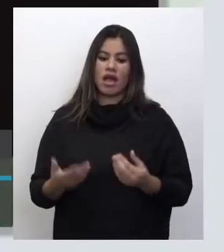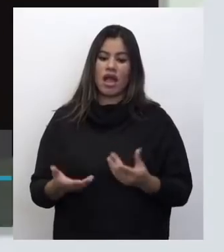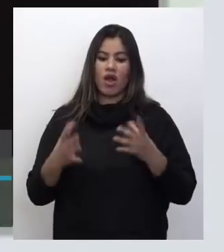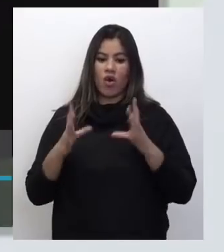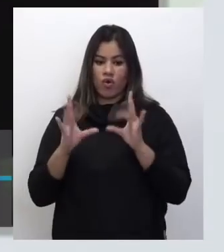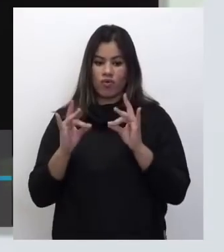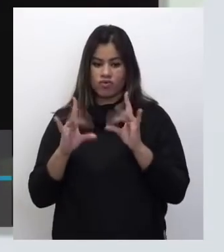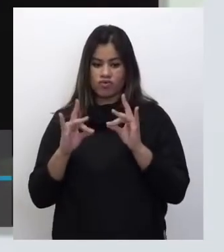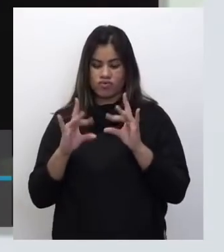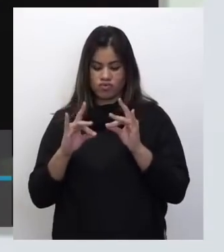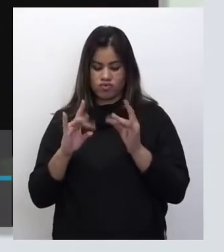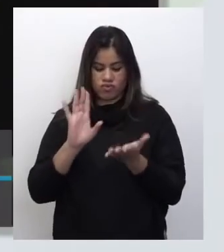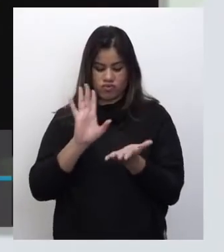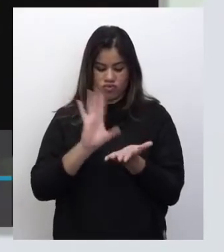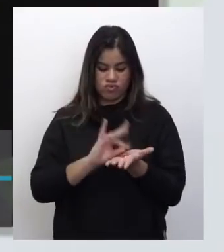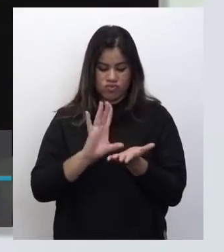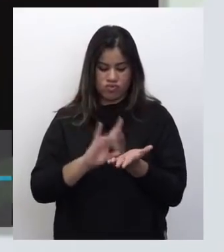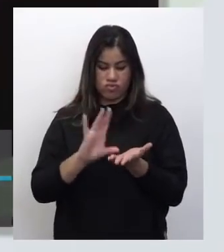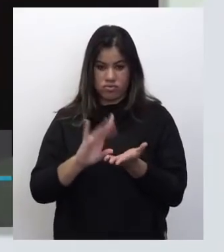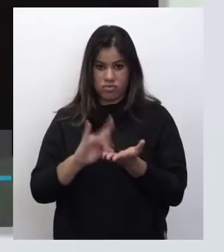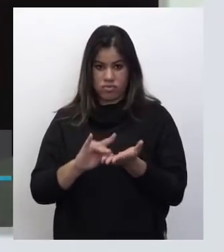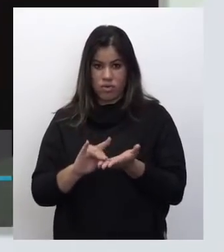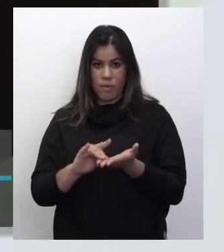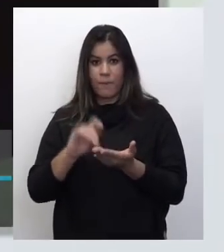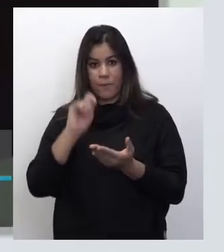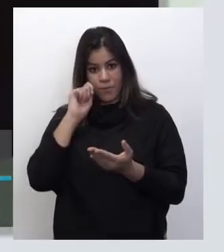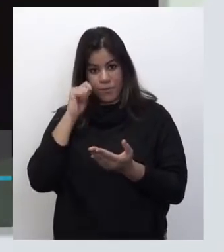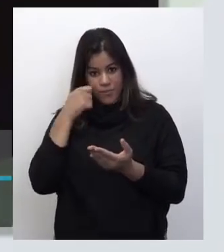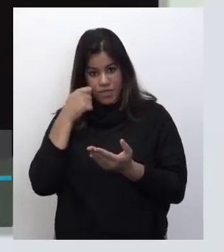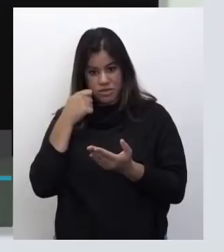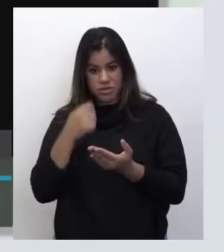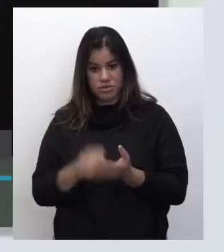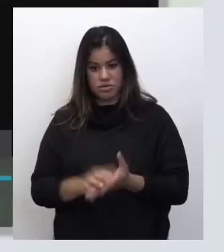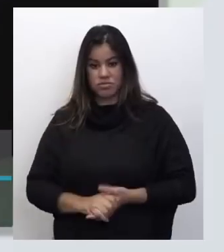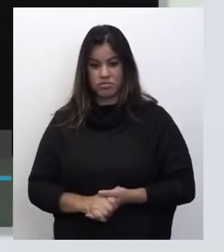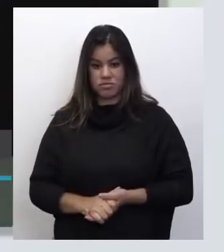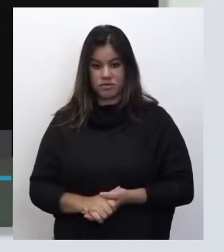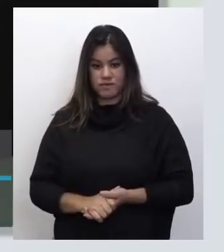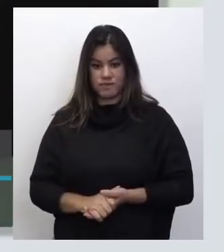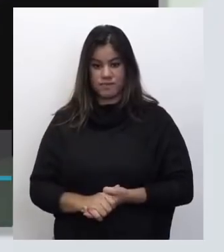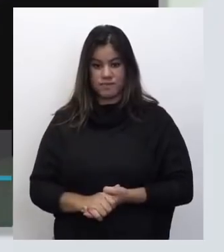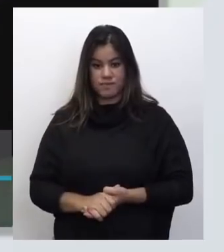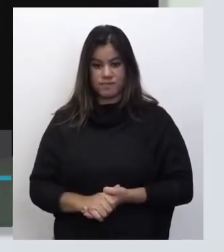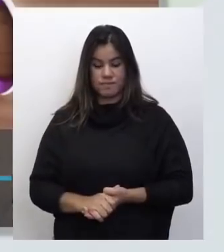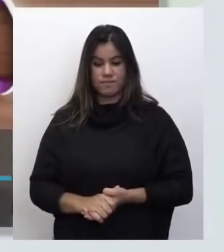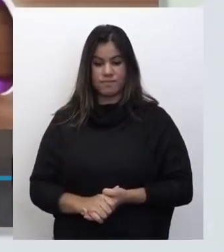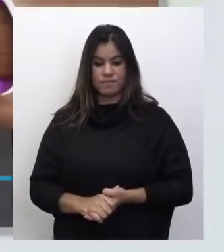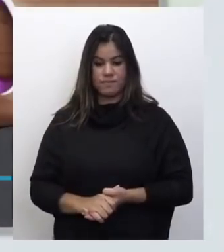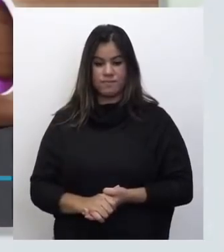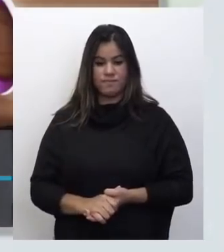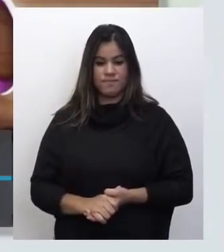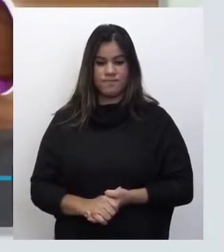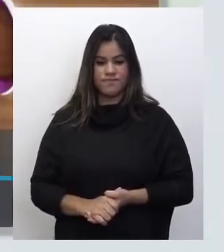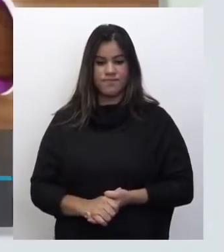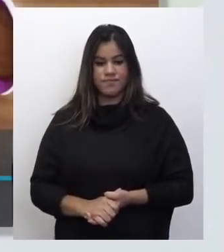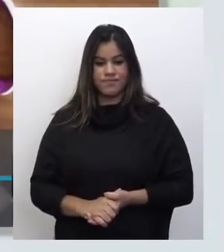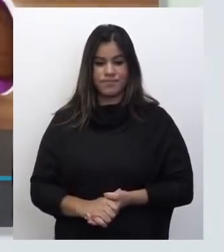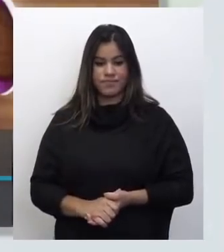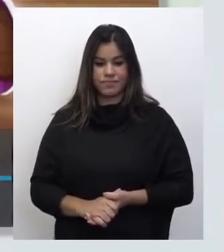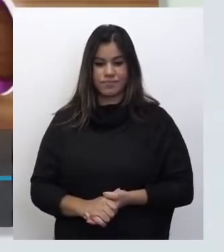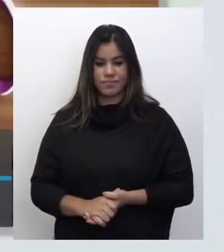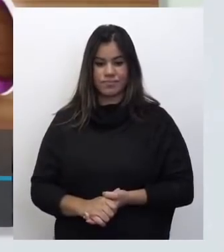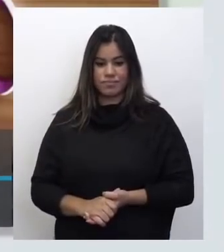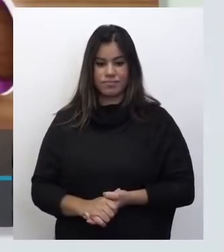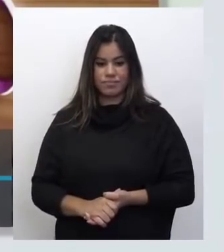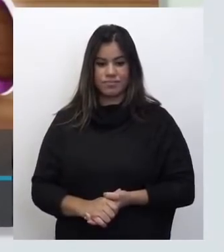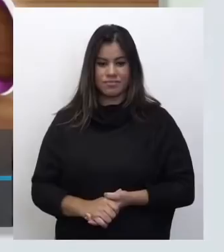janela aqui dentro desse cartão. Vou grudar assim. Então, vou grudar com